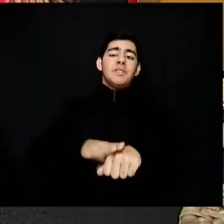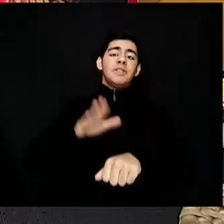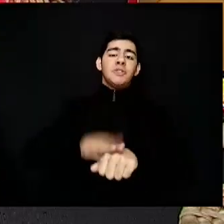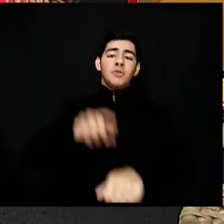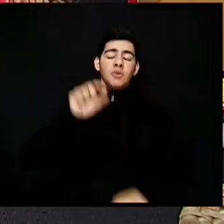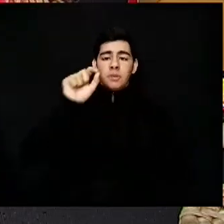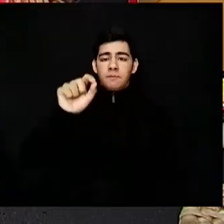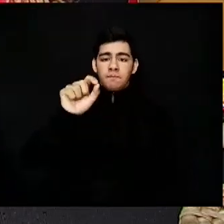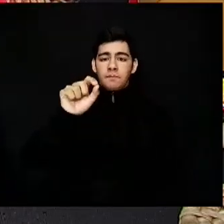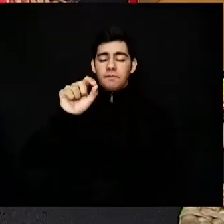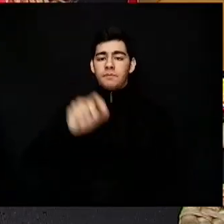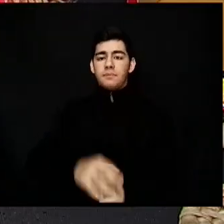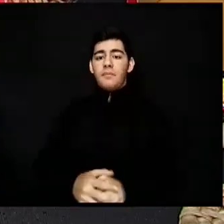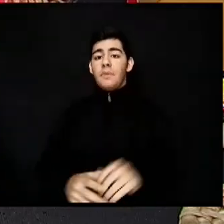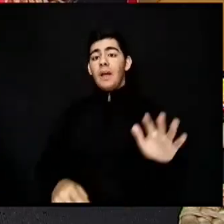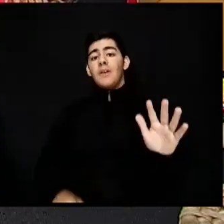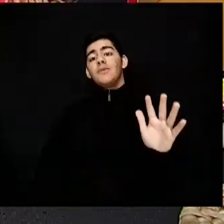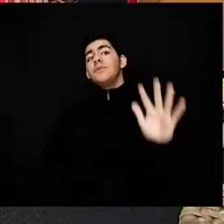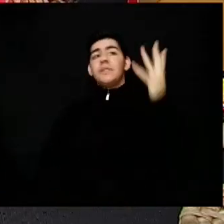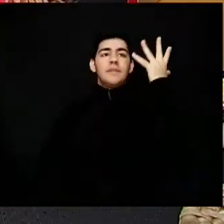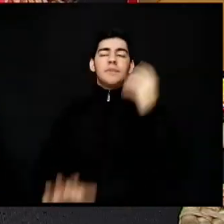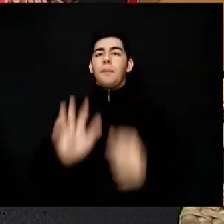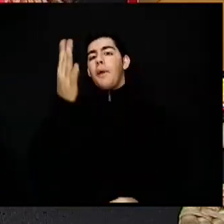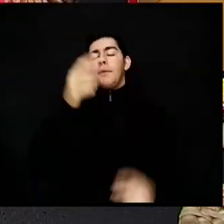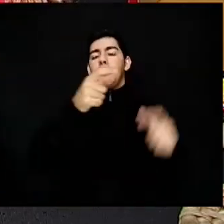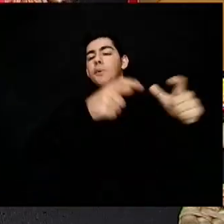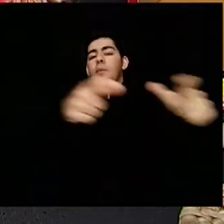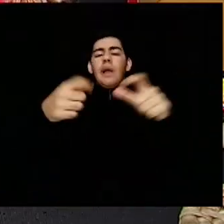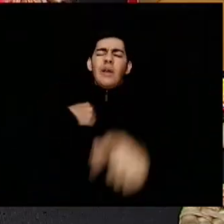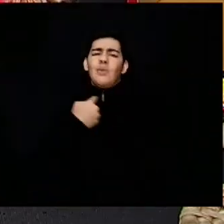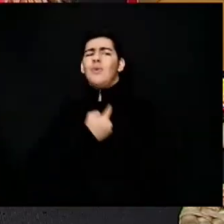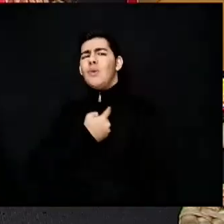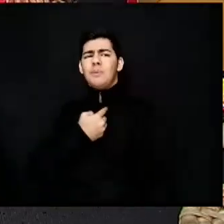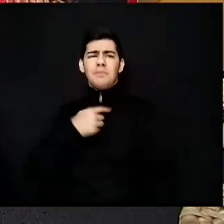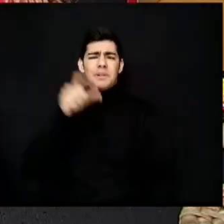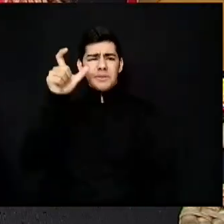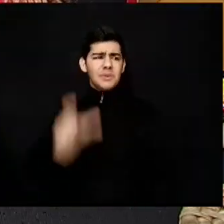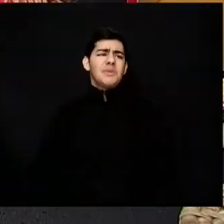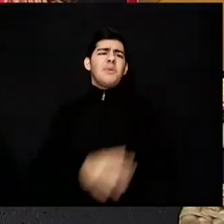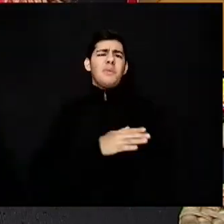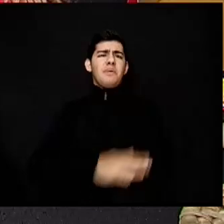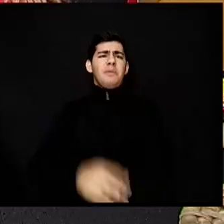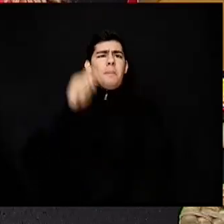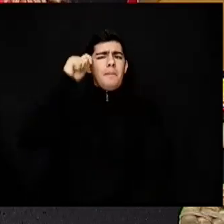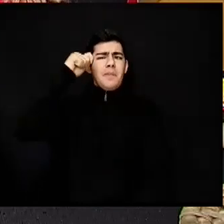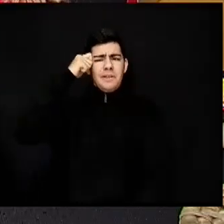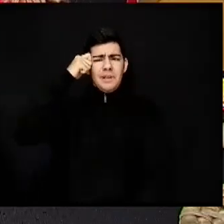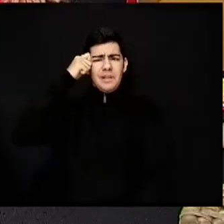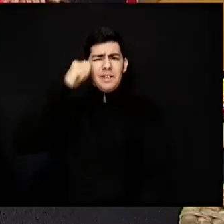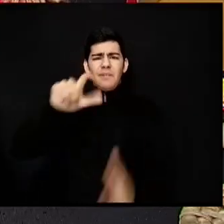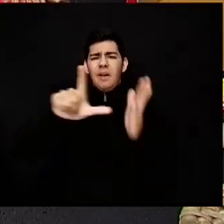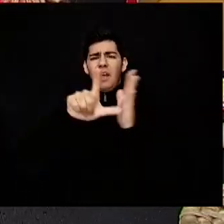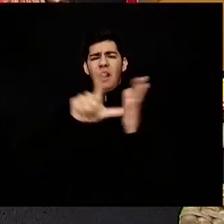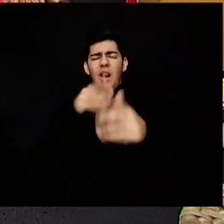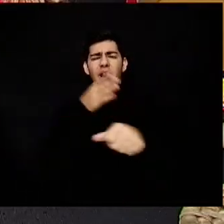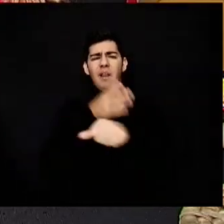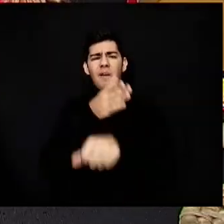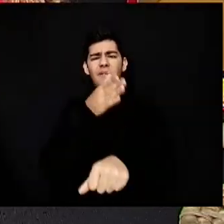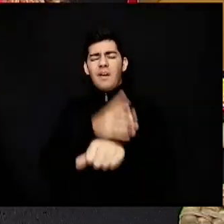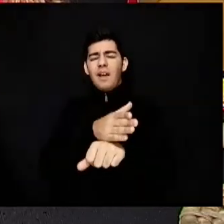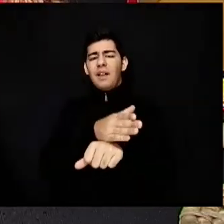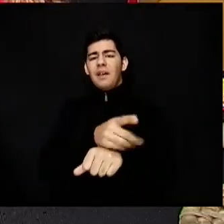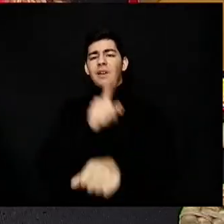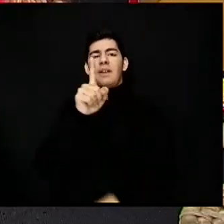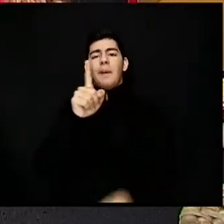nós pessoas pretas, às vezes a gente chega na loja e tem um atendimento, assim, que não